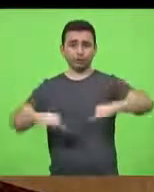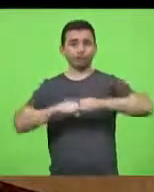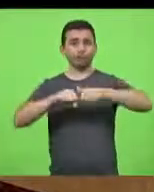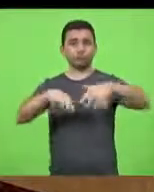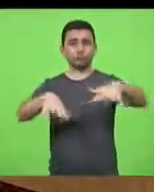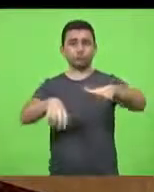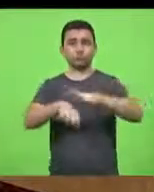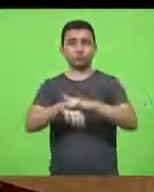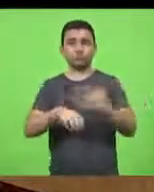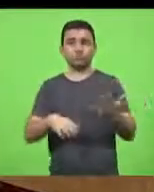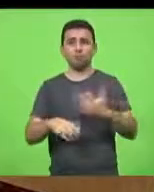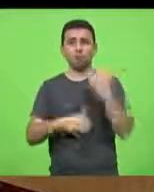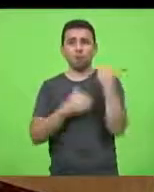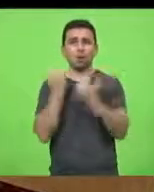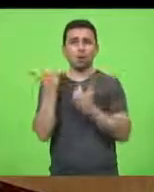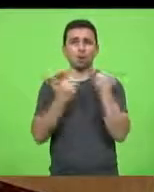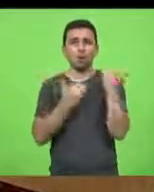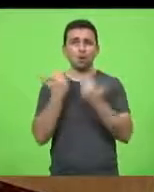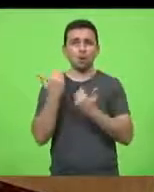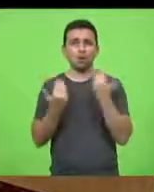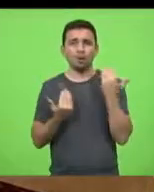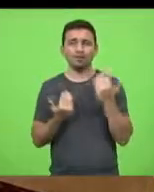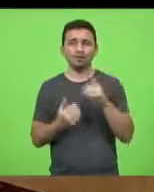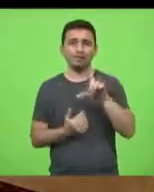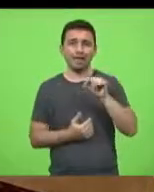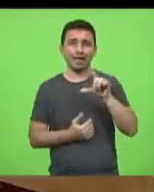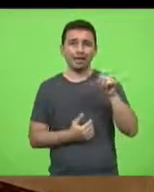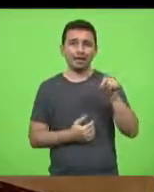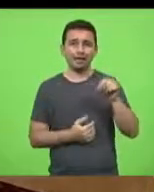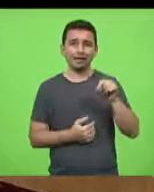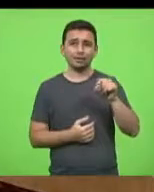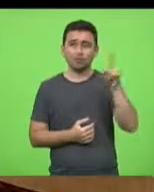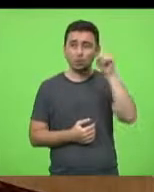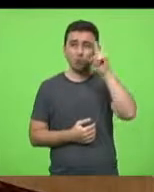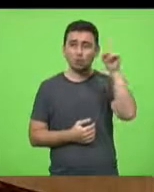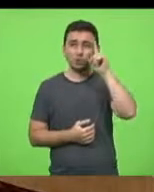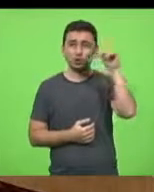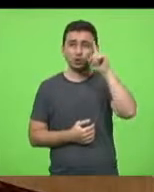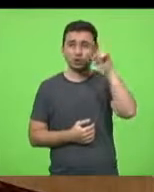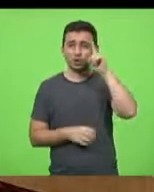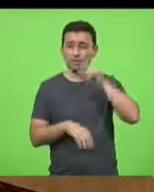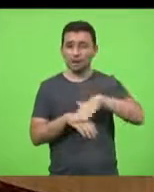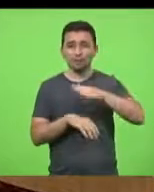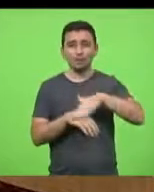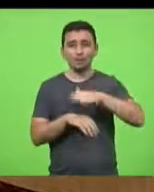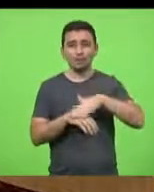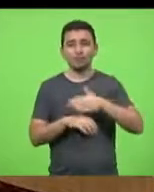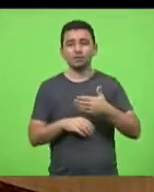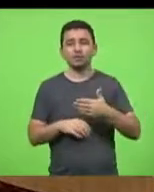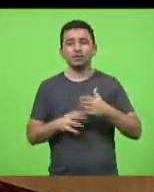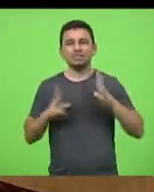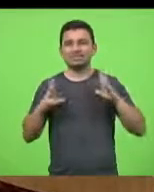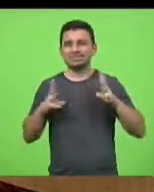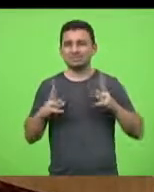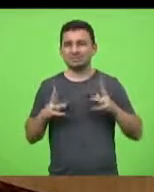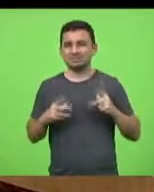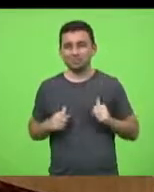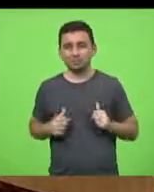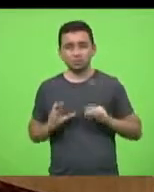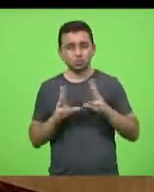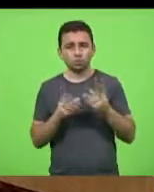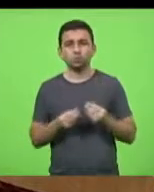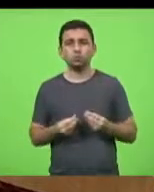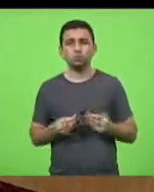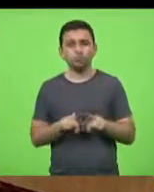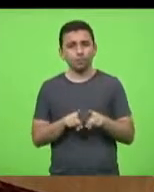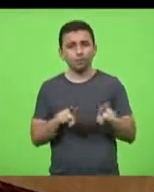morrendo mais de 100 pessoas por dia no Estado, na questão sanitária.